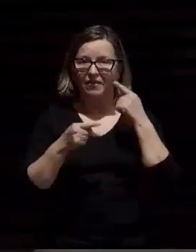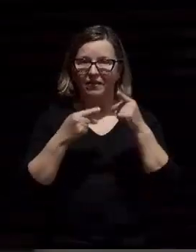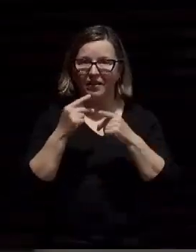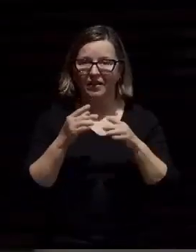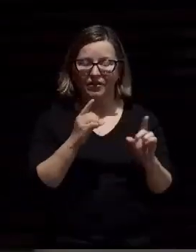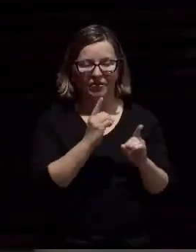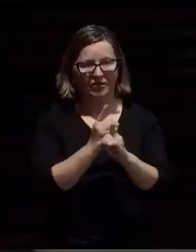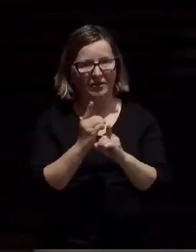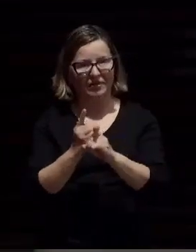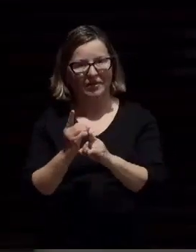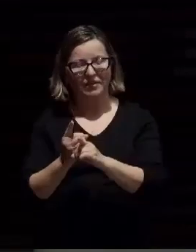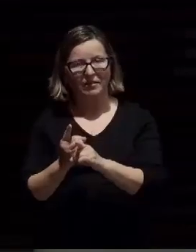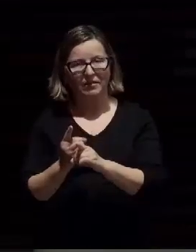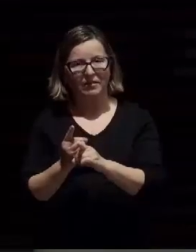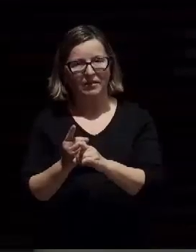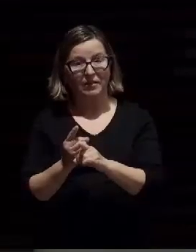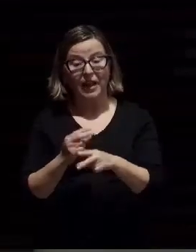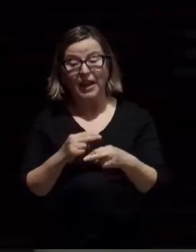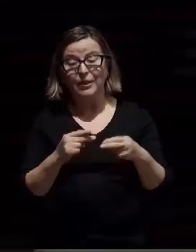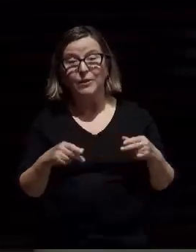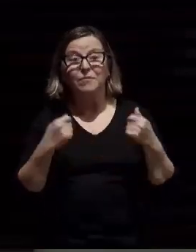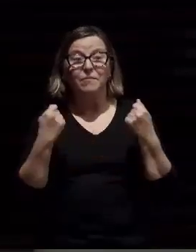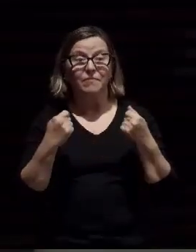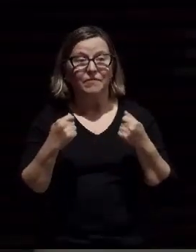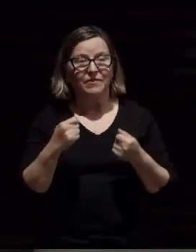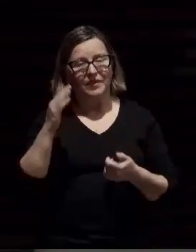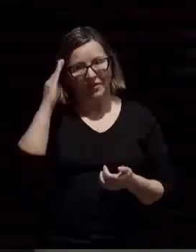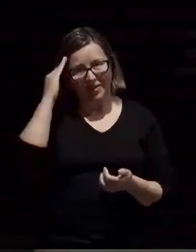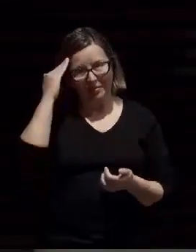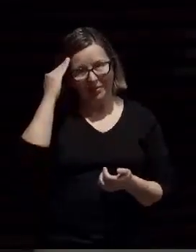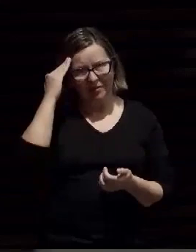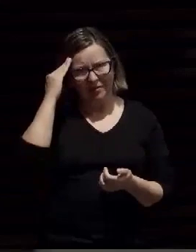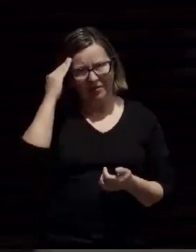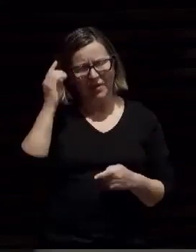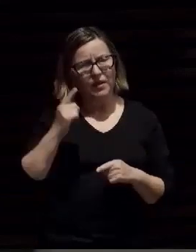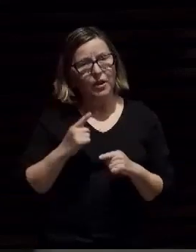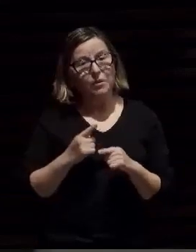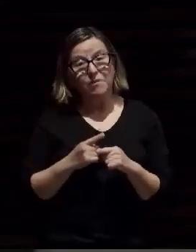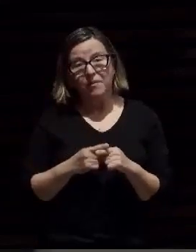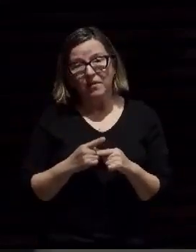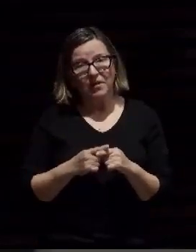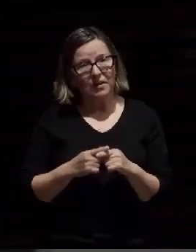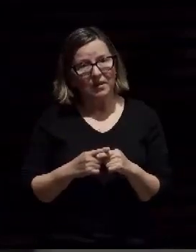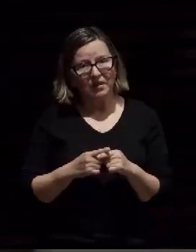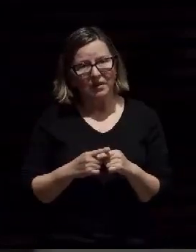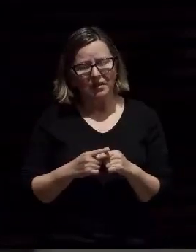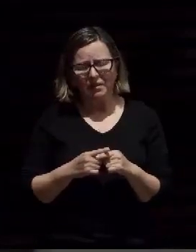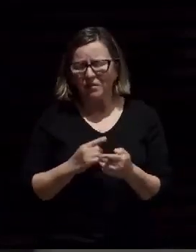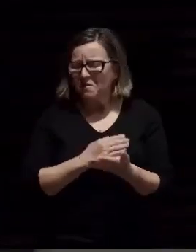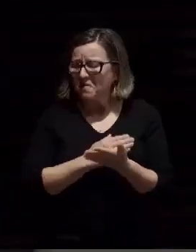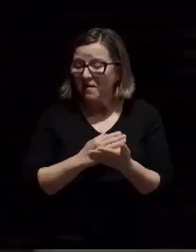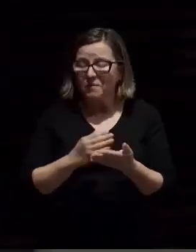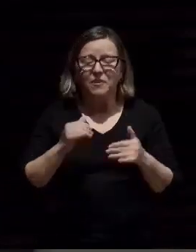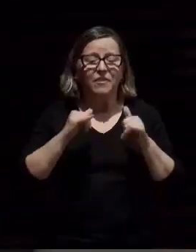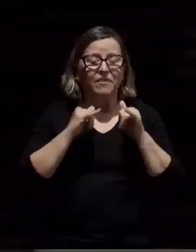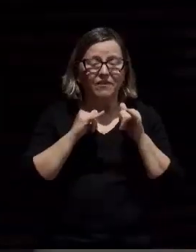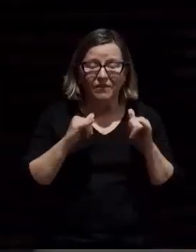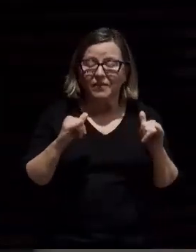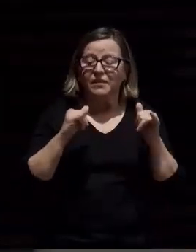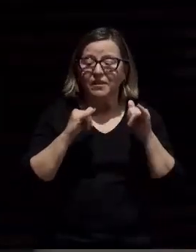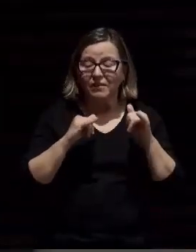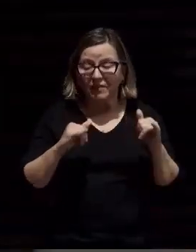o que ainda precisavam saber? Por que ele não passou a dizer as coisas que eles precisavam